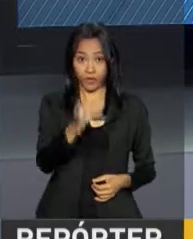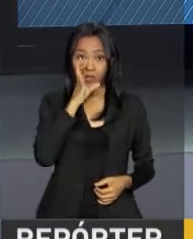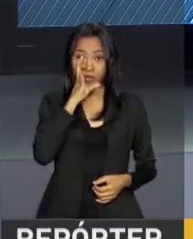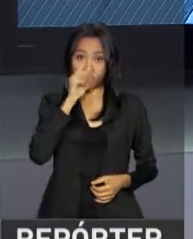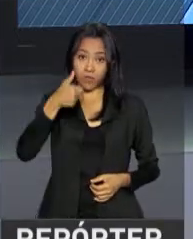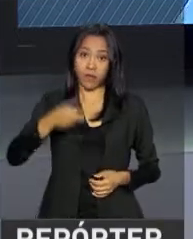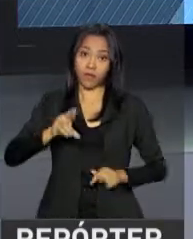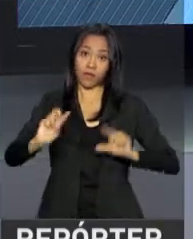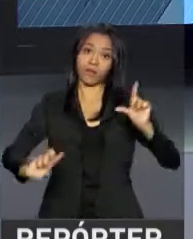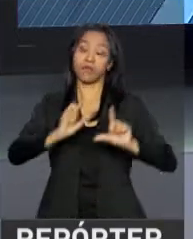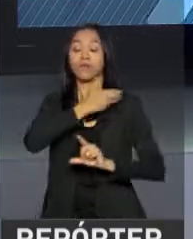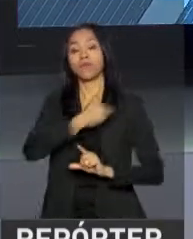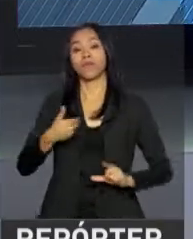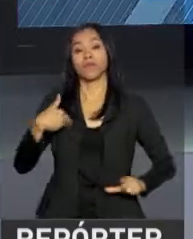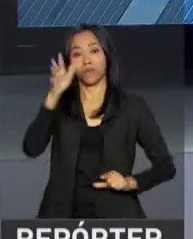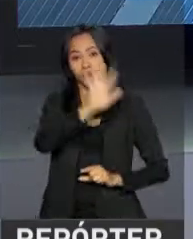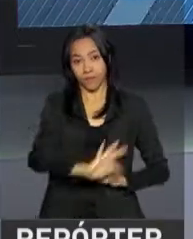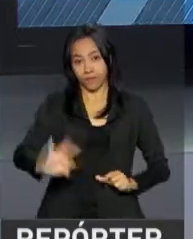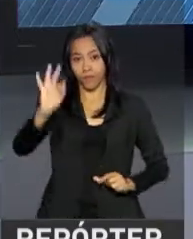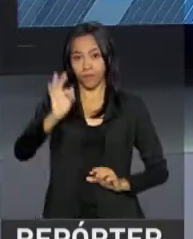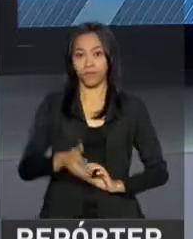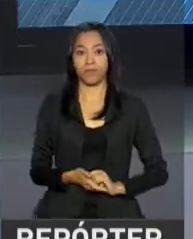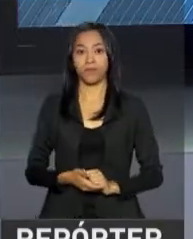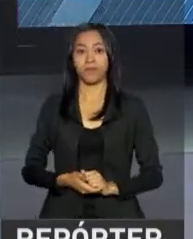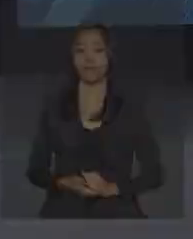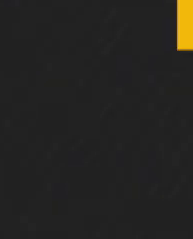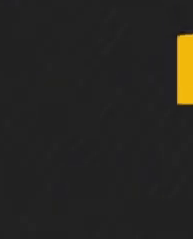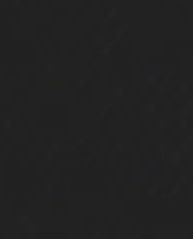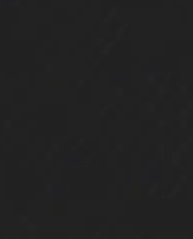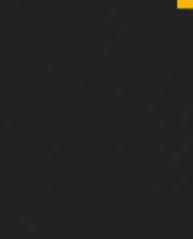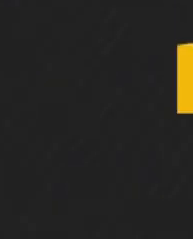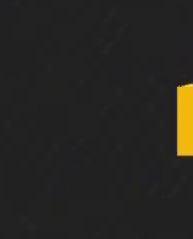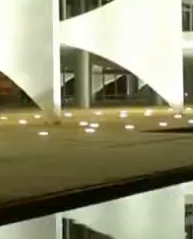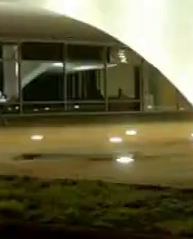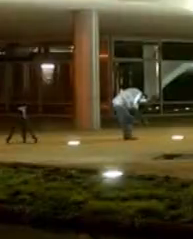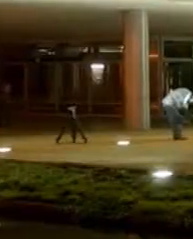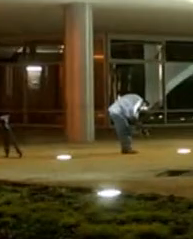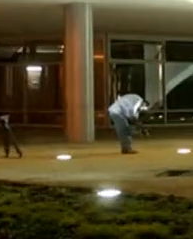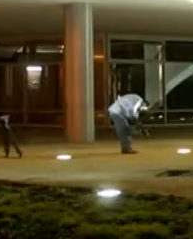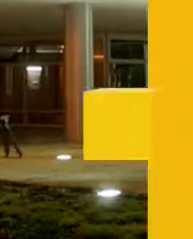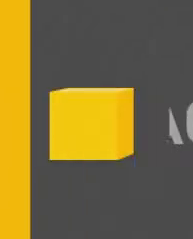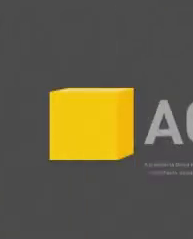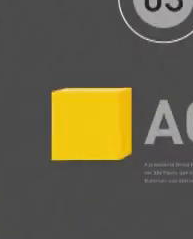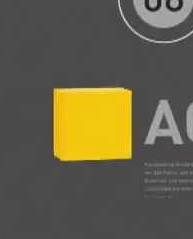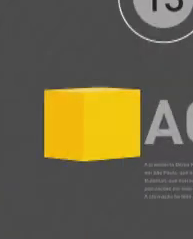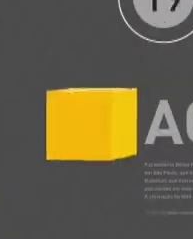Continue na NBR, a TV do Governo Federal.